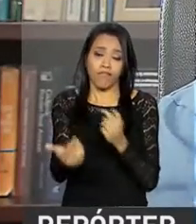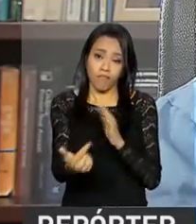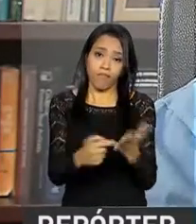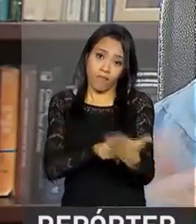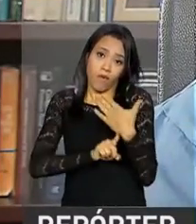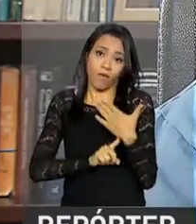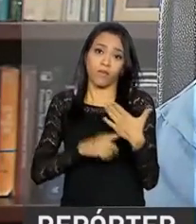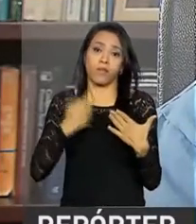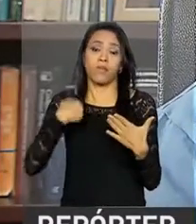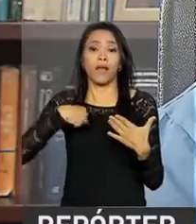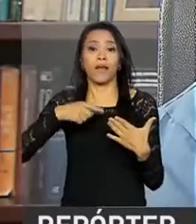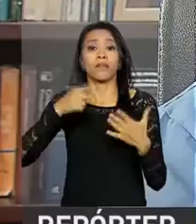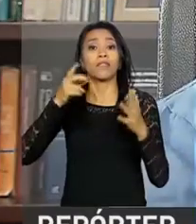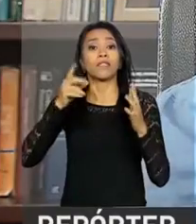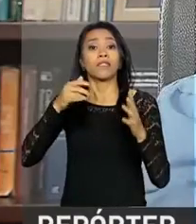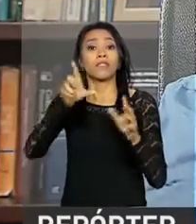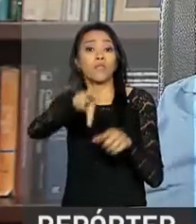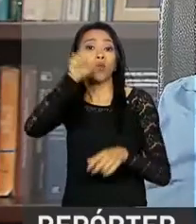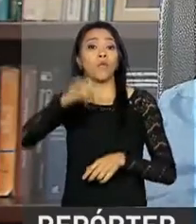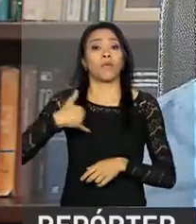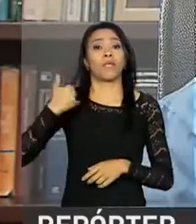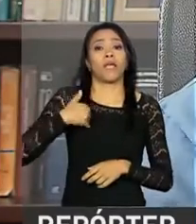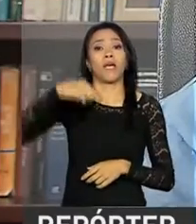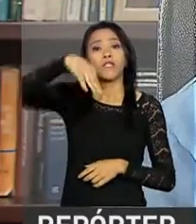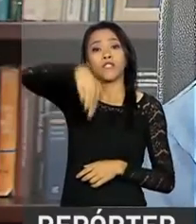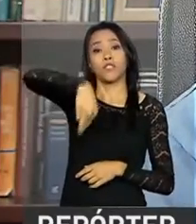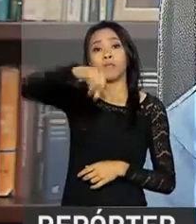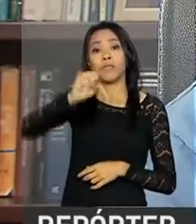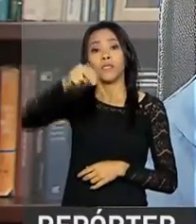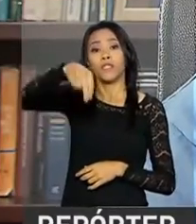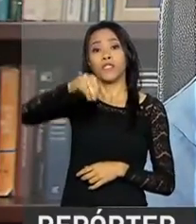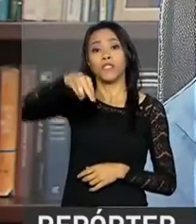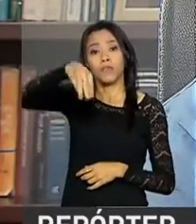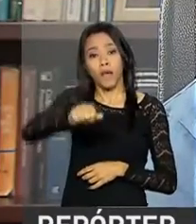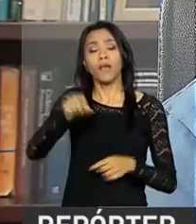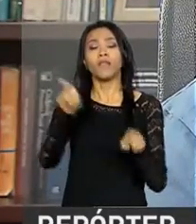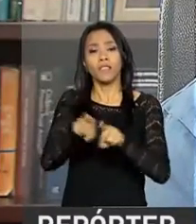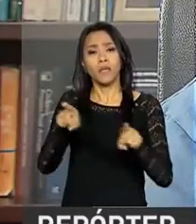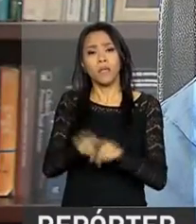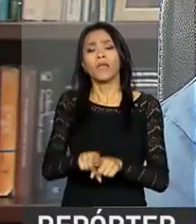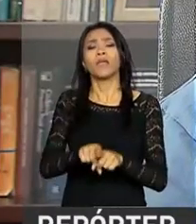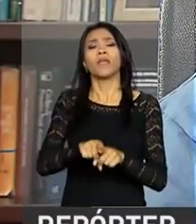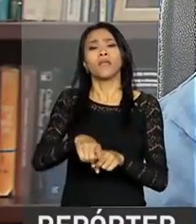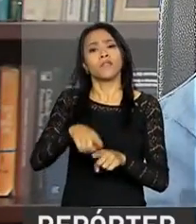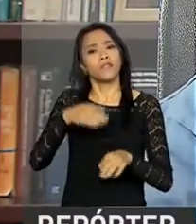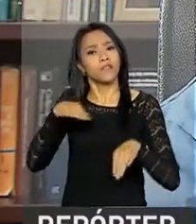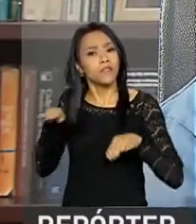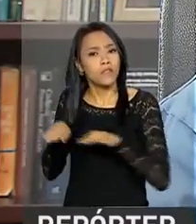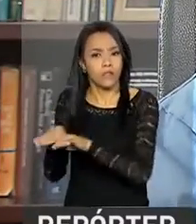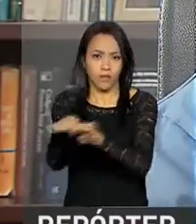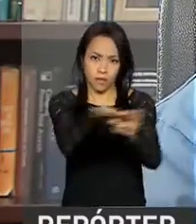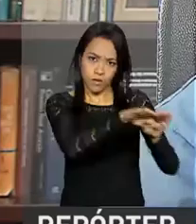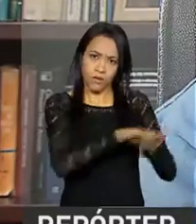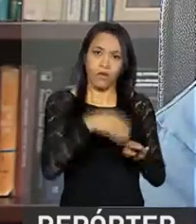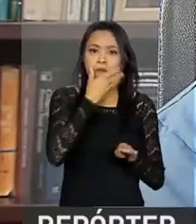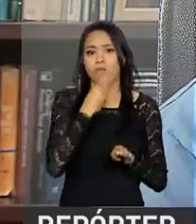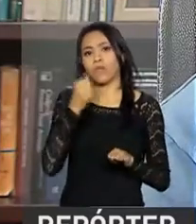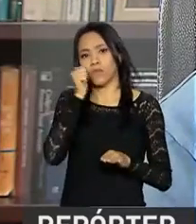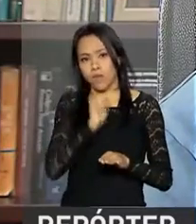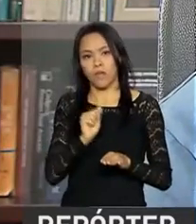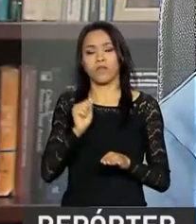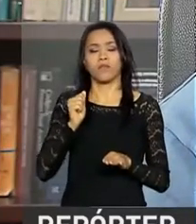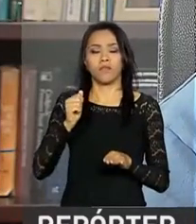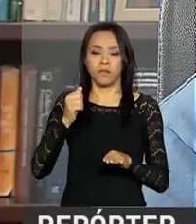caminhar para definir uma idade mínima e caminhar para organizar a idade de homens e mulheres